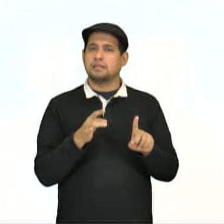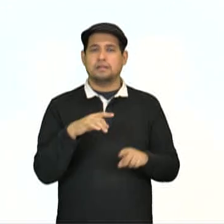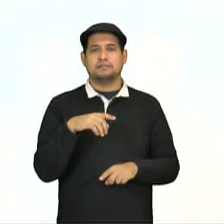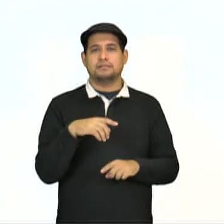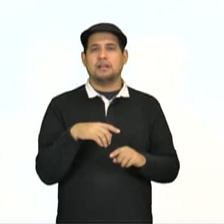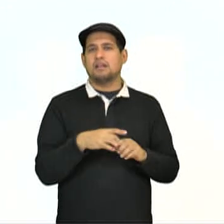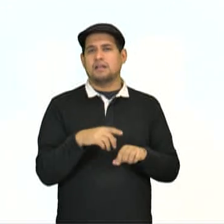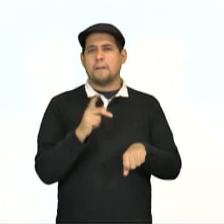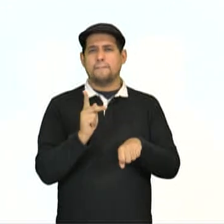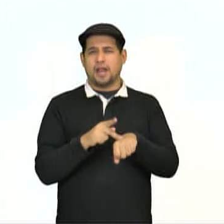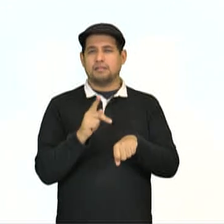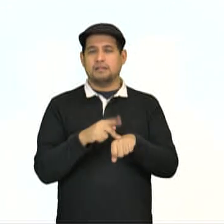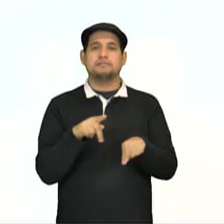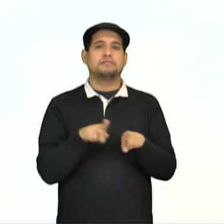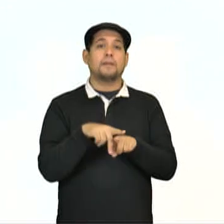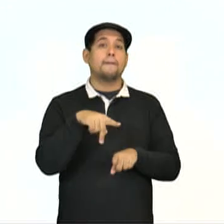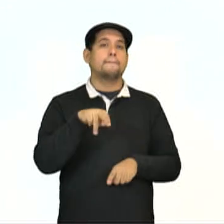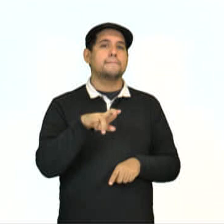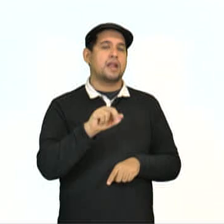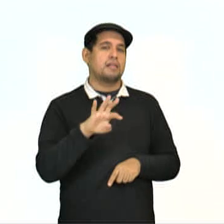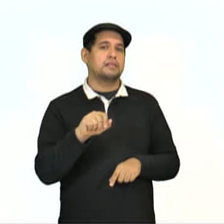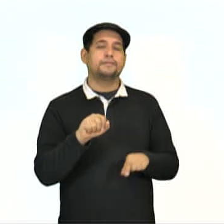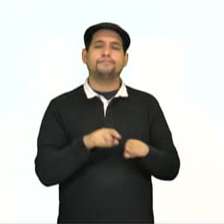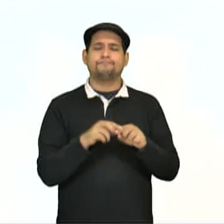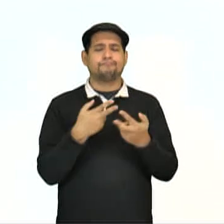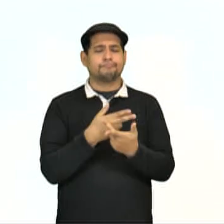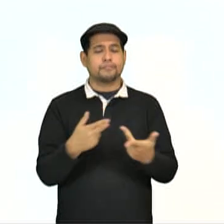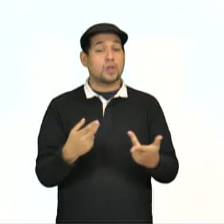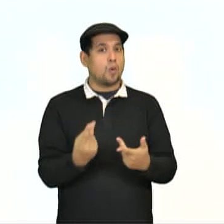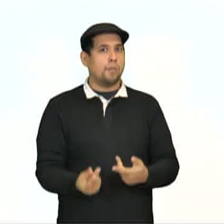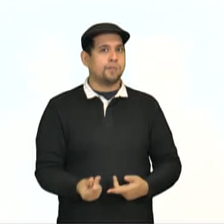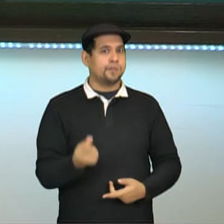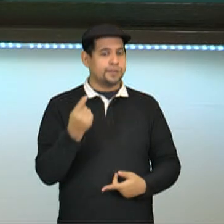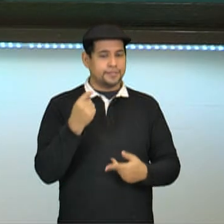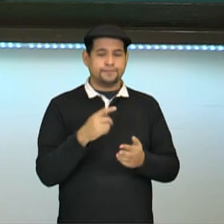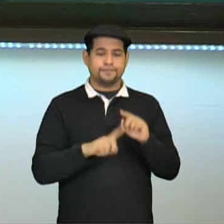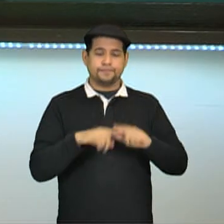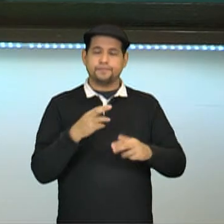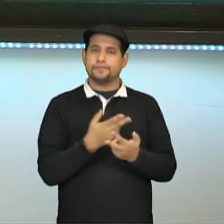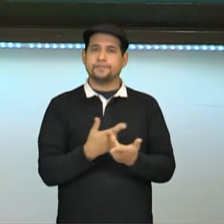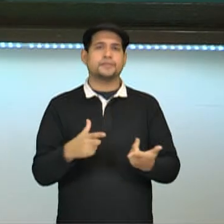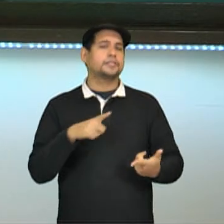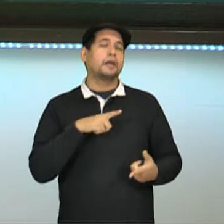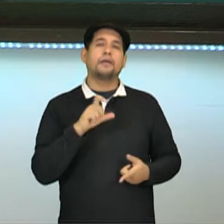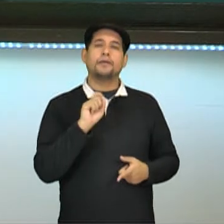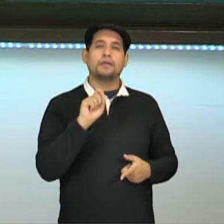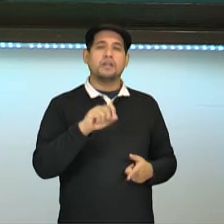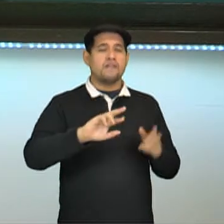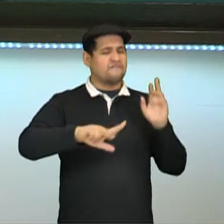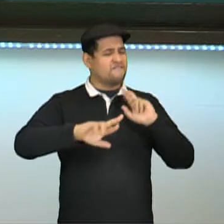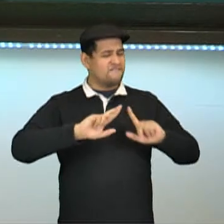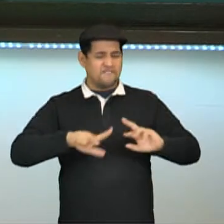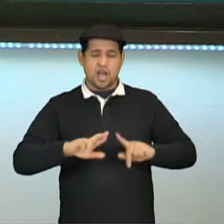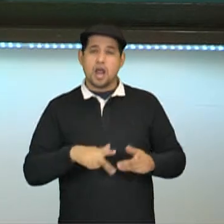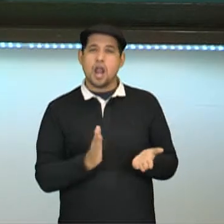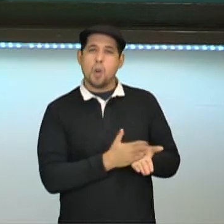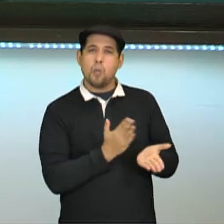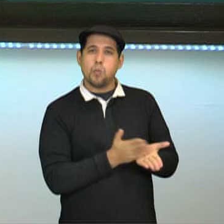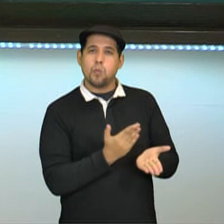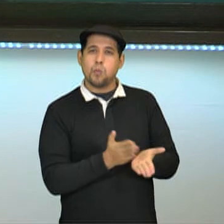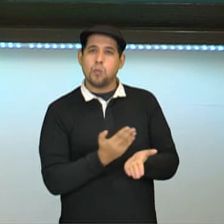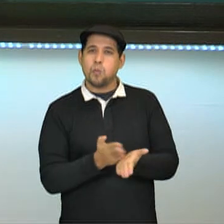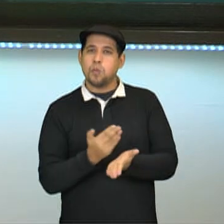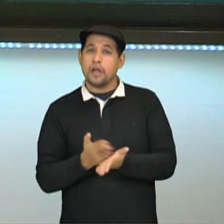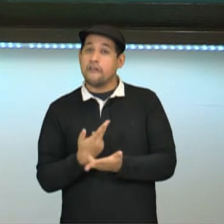de diversos objetos pessoais. Dentre esses muitos objetos vão vir muitos livros. Aliás, boa parte